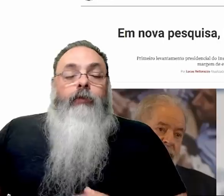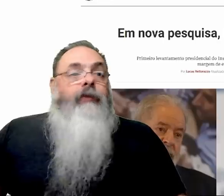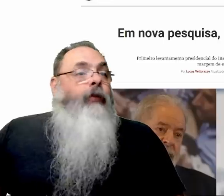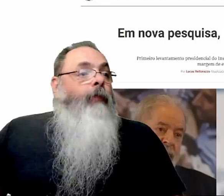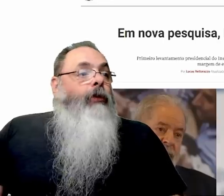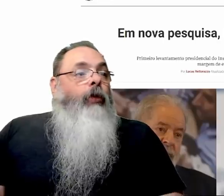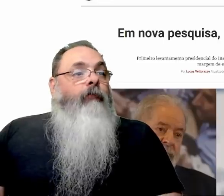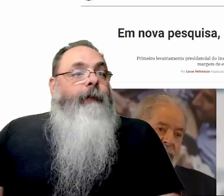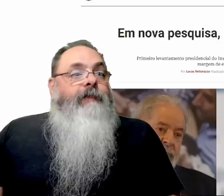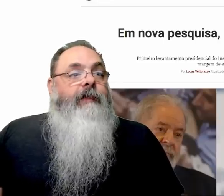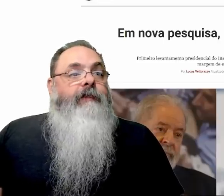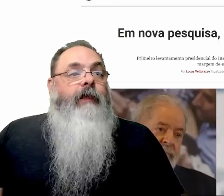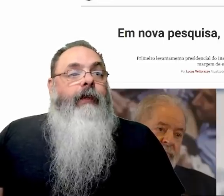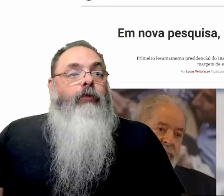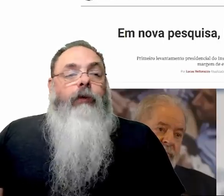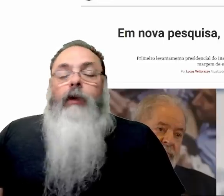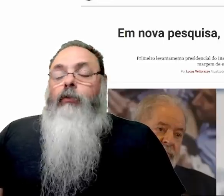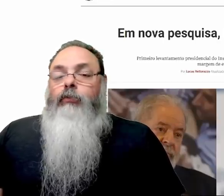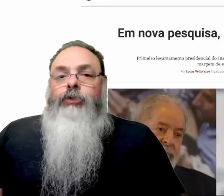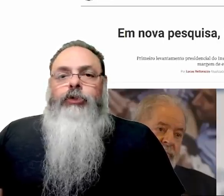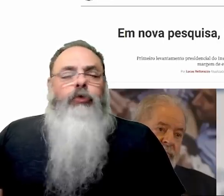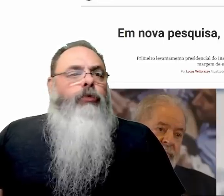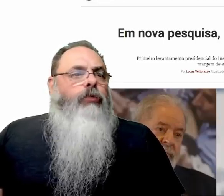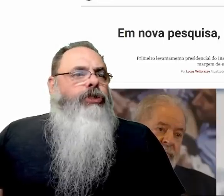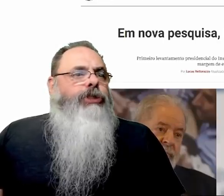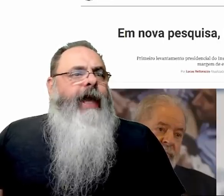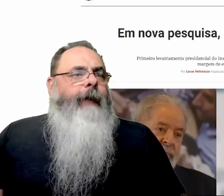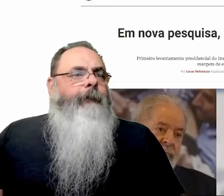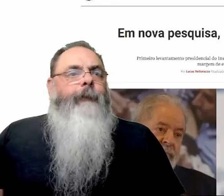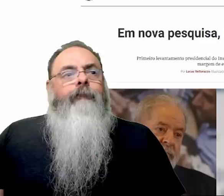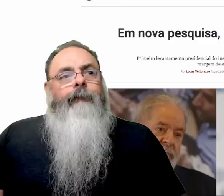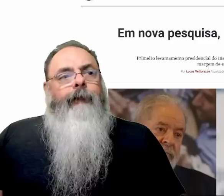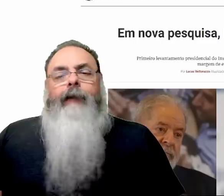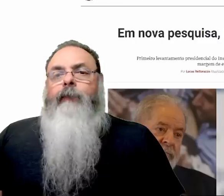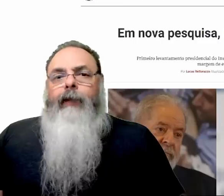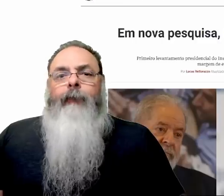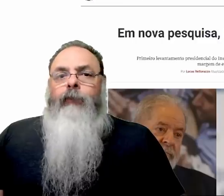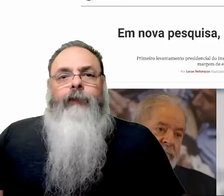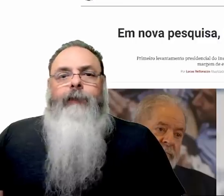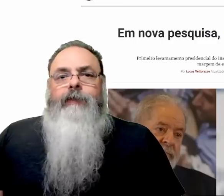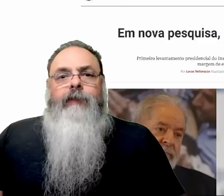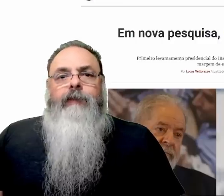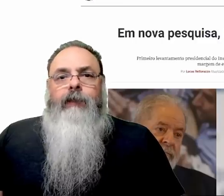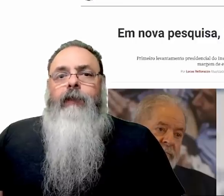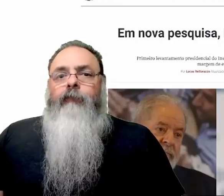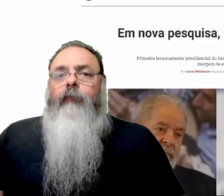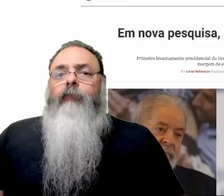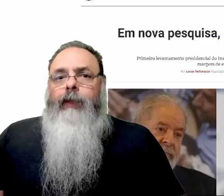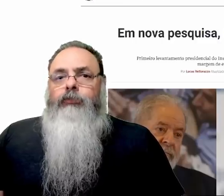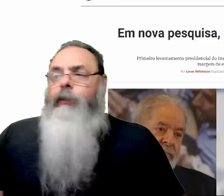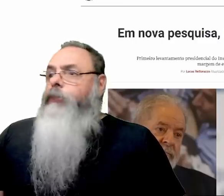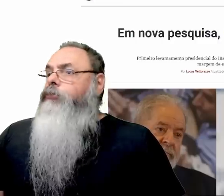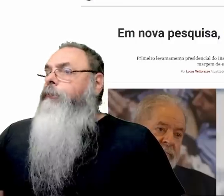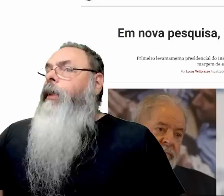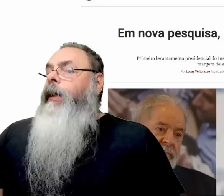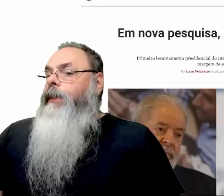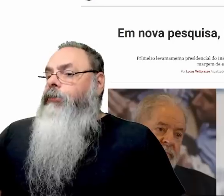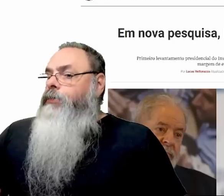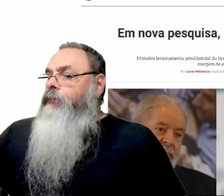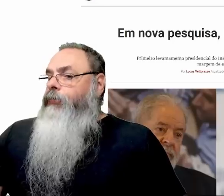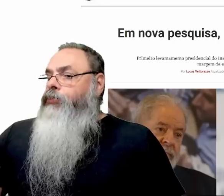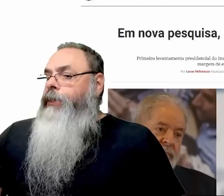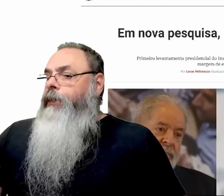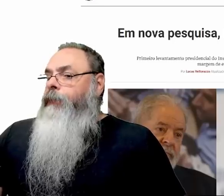e eu só saiu uma nova pesquisa eleitoral do Instituto Jé caramba É muita pesquisa né vamos falar sobre isso